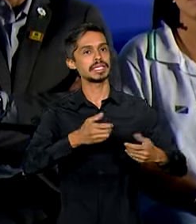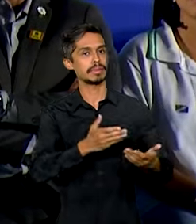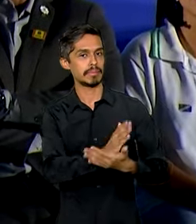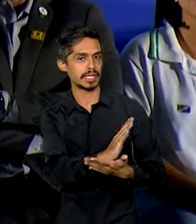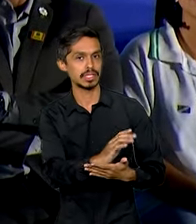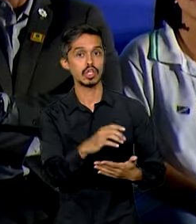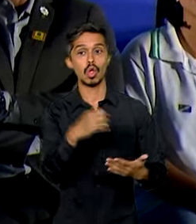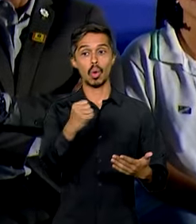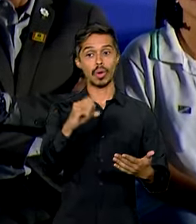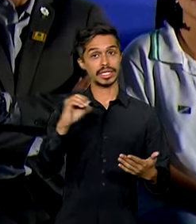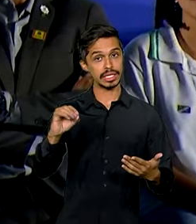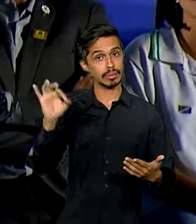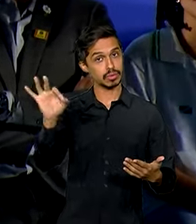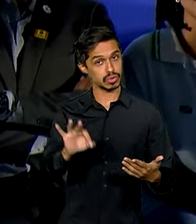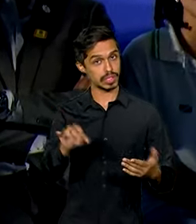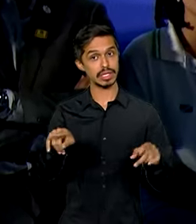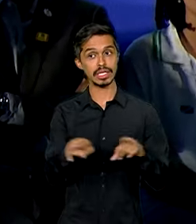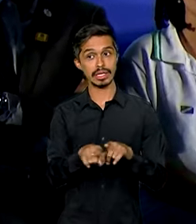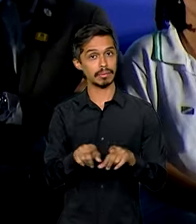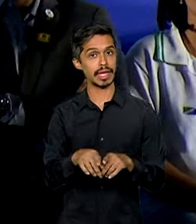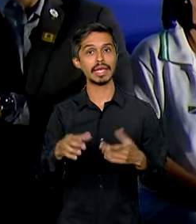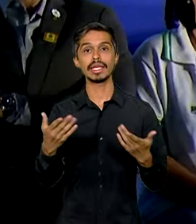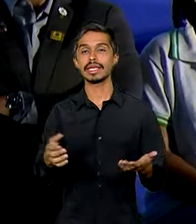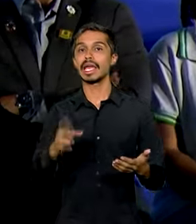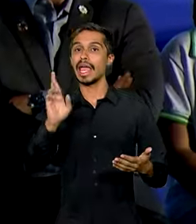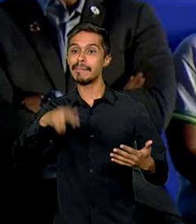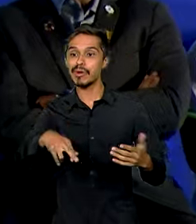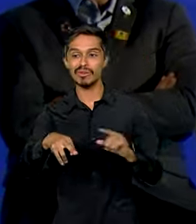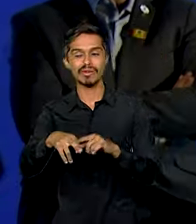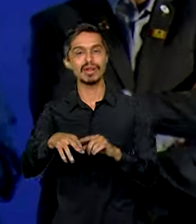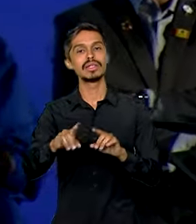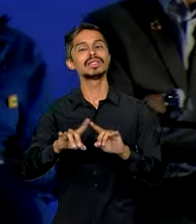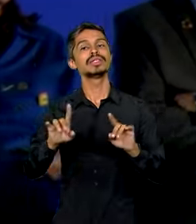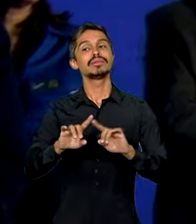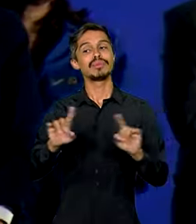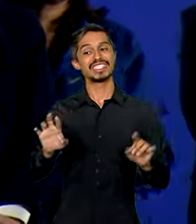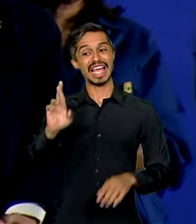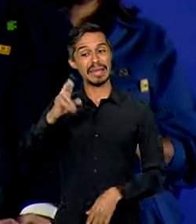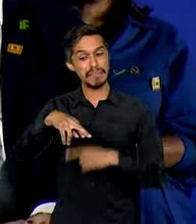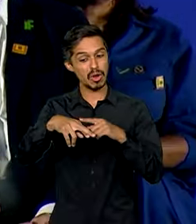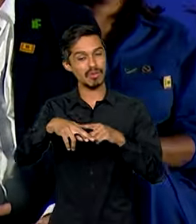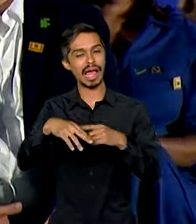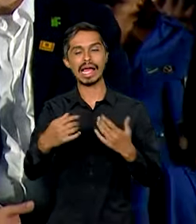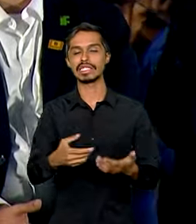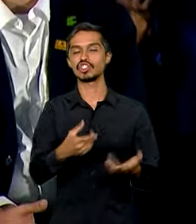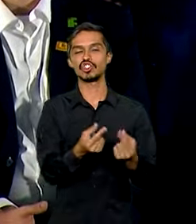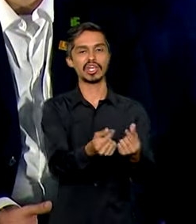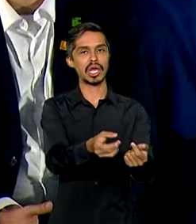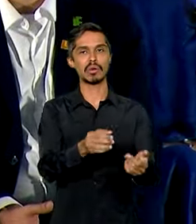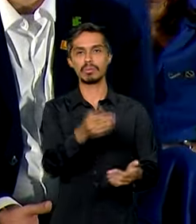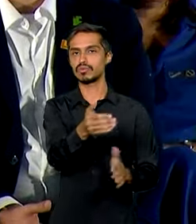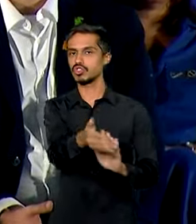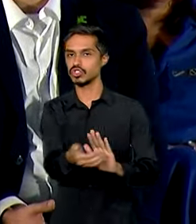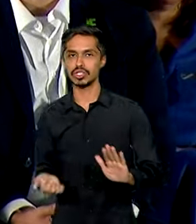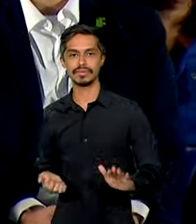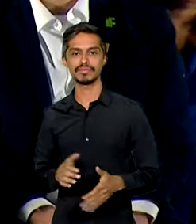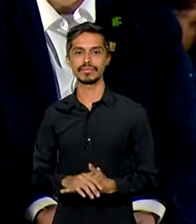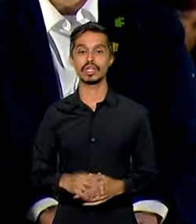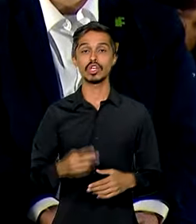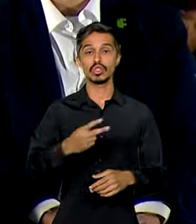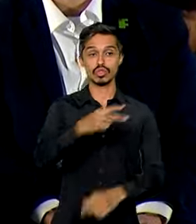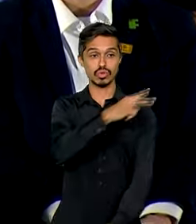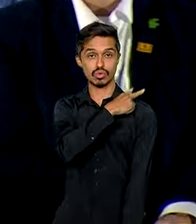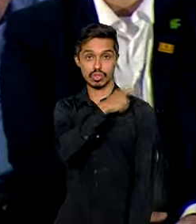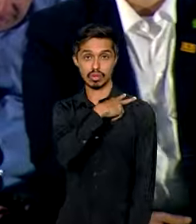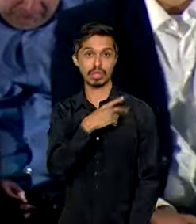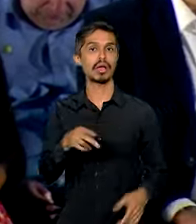passar, não vai pôr a mão no dinheiro. Tá? Bem, no ano seguinte, a mesma coisa. E no terceiro